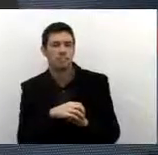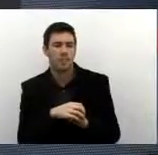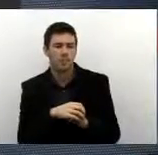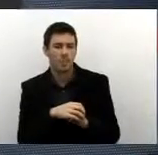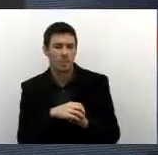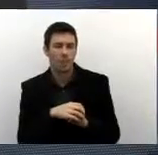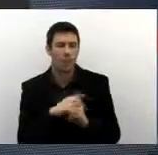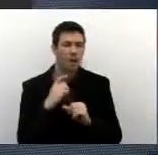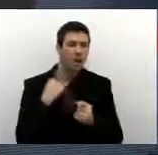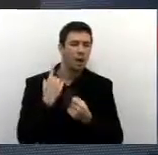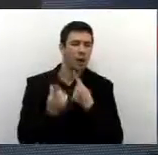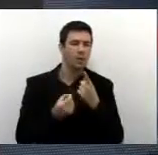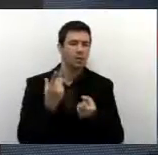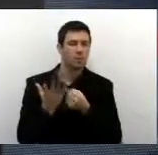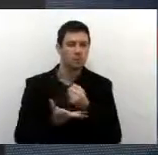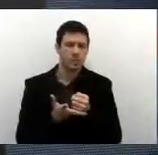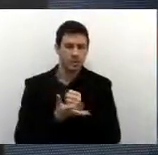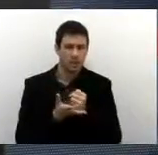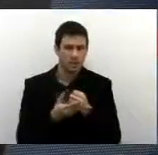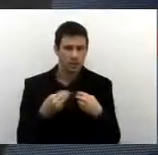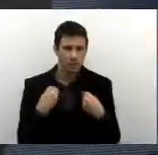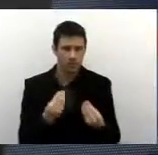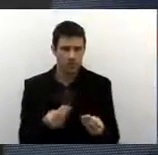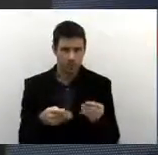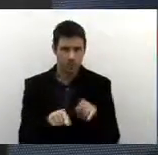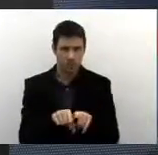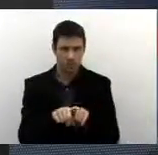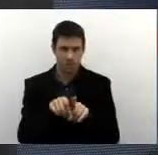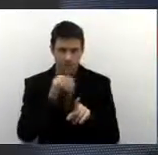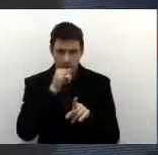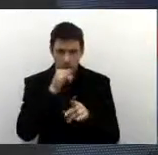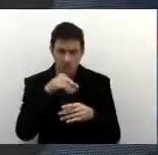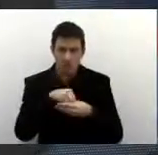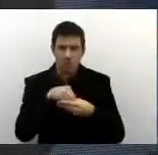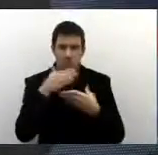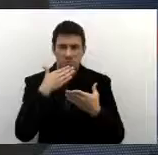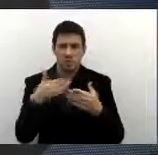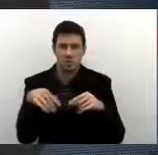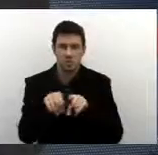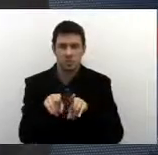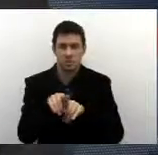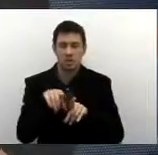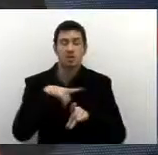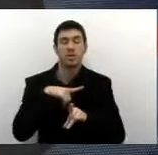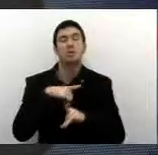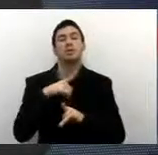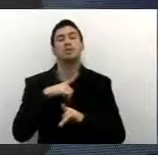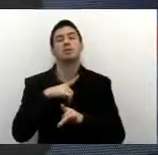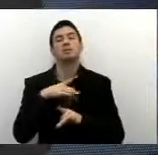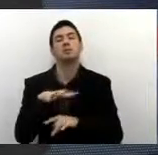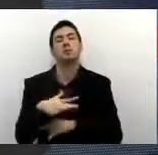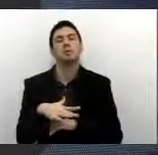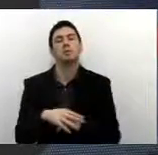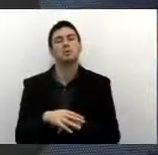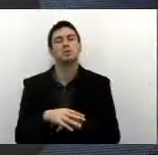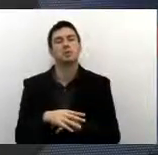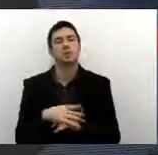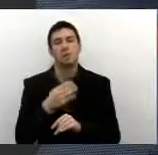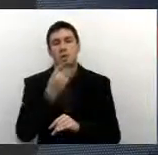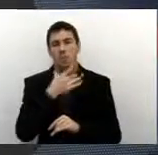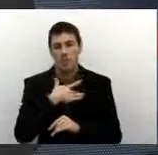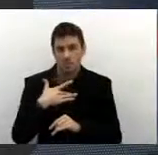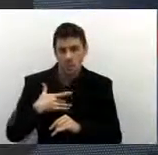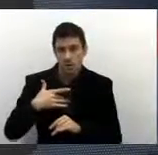trouxe até uns dados, né, para a gente poder apresentar o tanto de requerimentos pedidos, né? É que aqui nós temos ofícios só